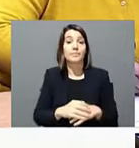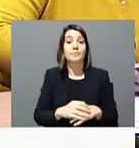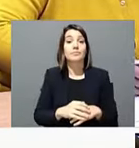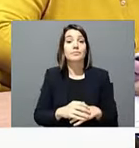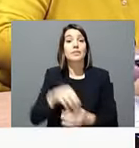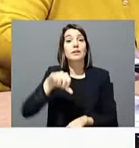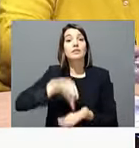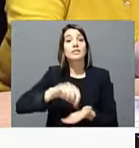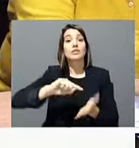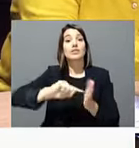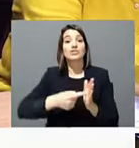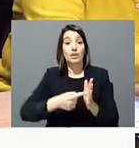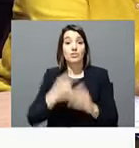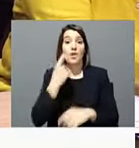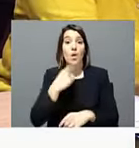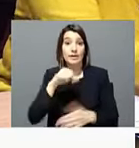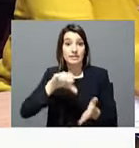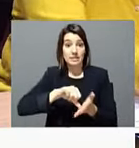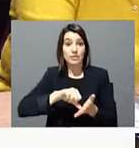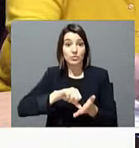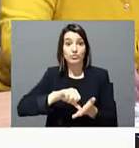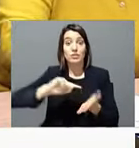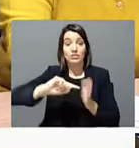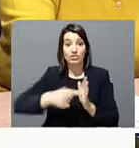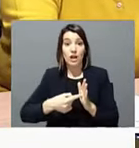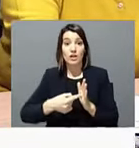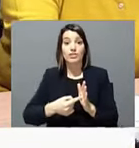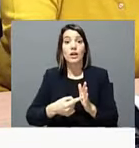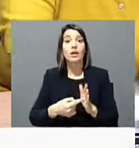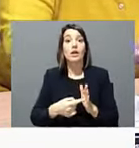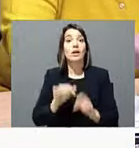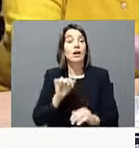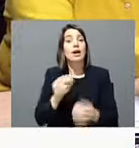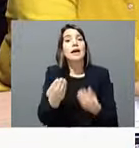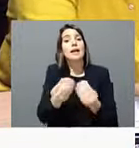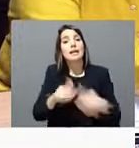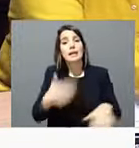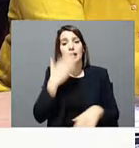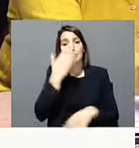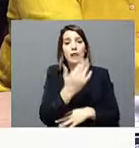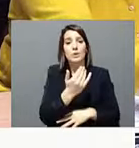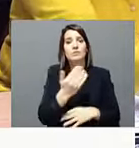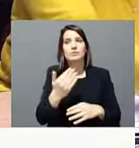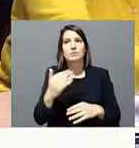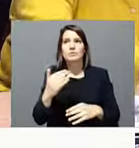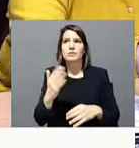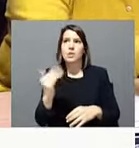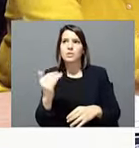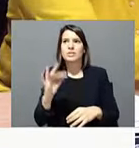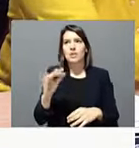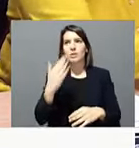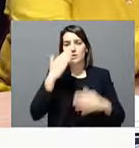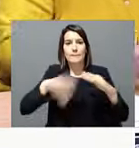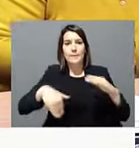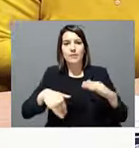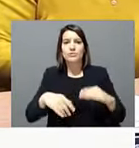Oeiras, estão a bloquear a testagem de crianças entre os 12, abaixo dos 12 ou dos 14 anos. A versão